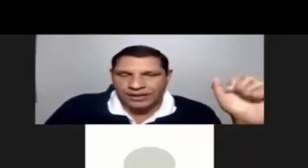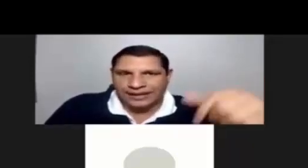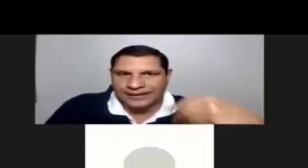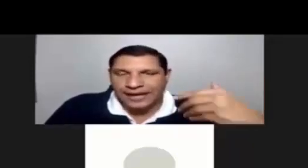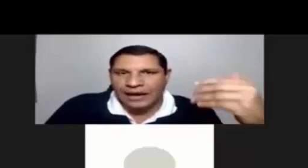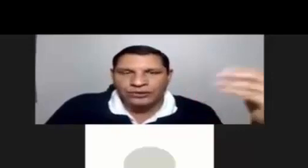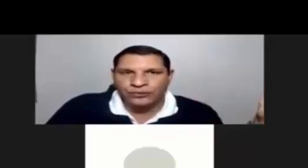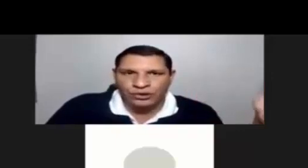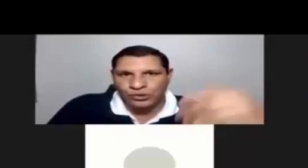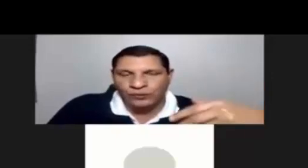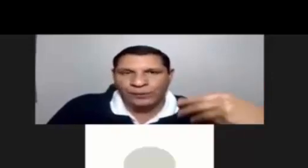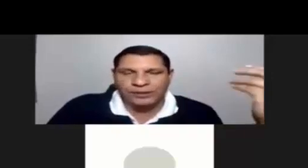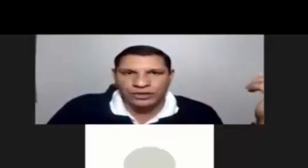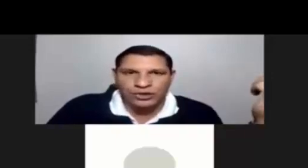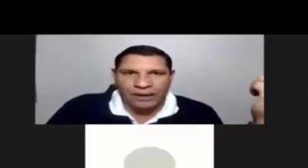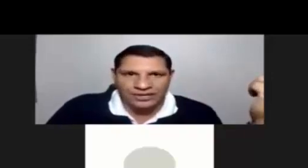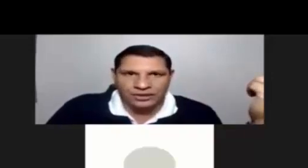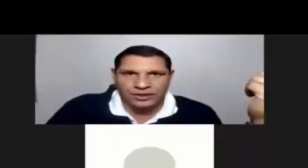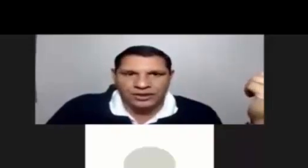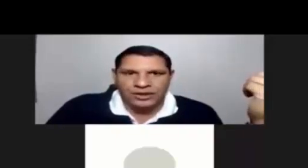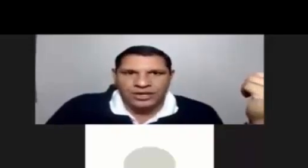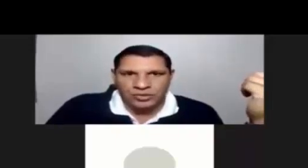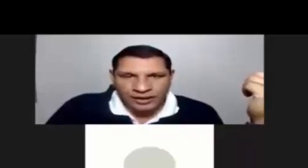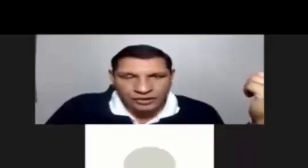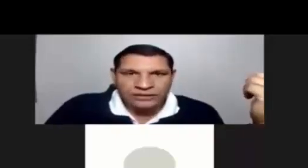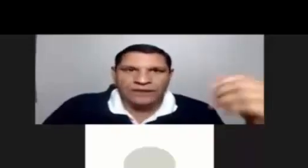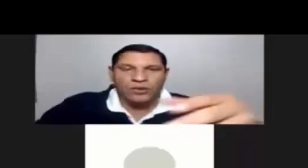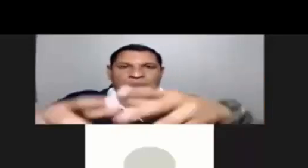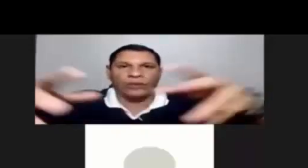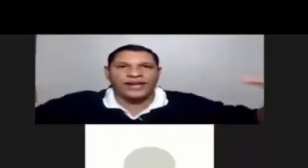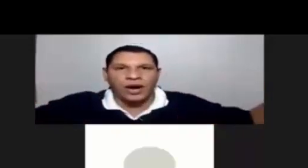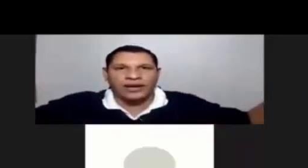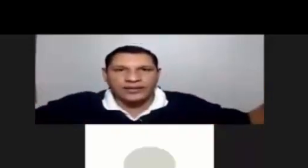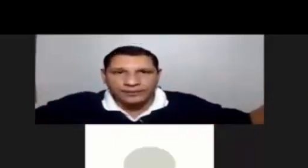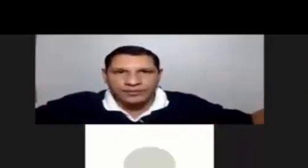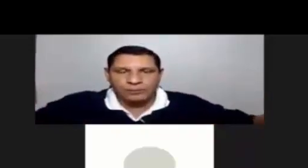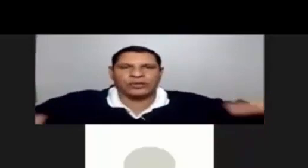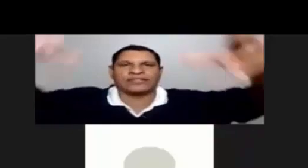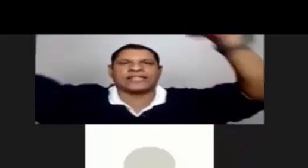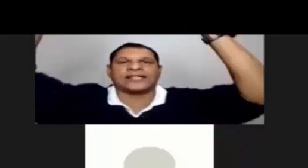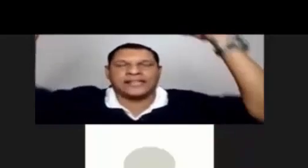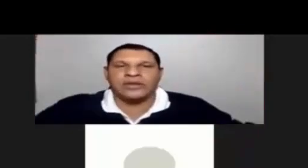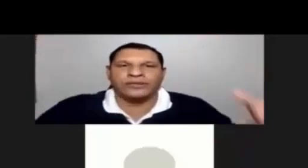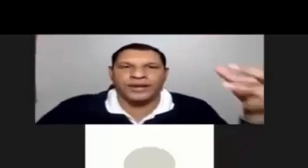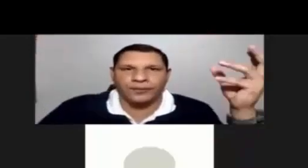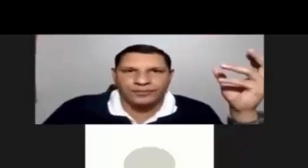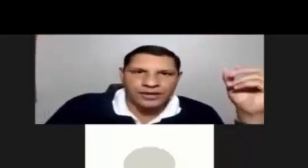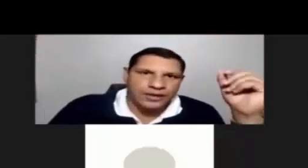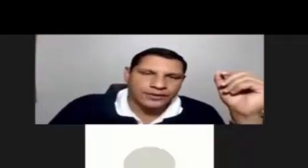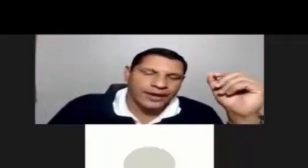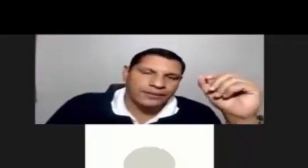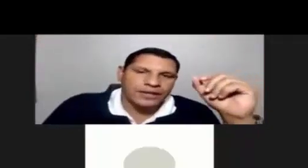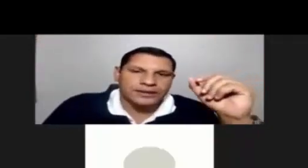até lago de fogo enxofre é uma expressão idiomática eu não acredito que vai haver um caldeirão ali o pessoal vai ser lançado num caldeirão